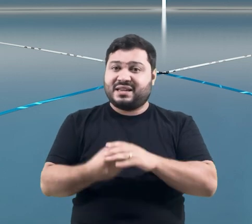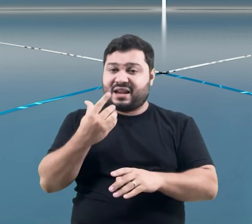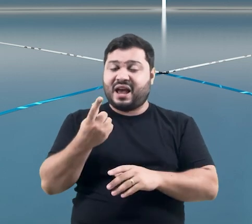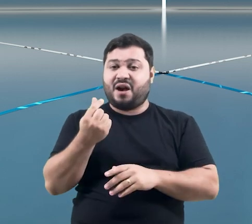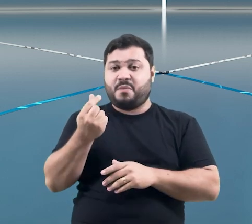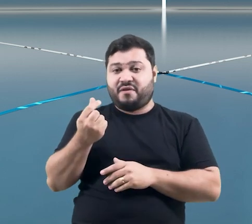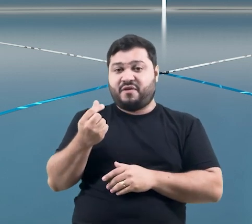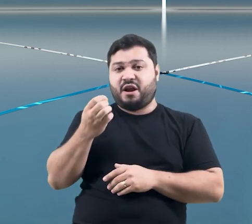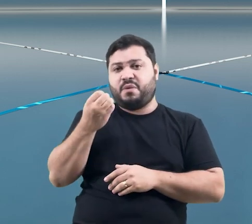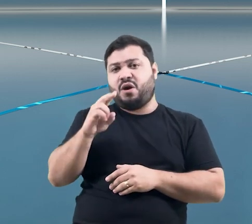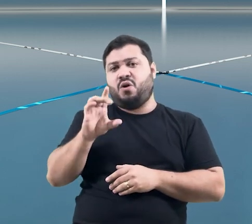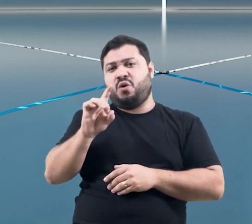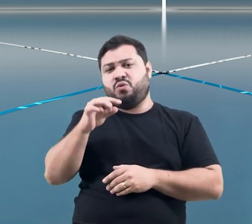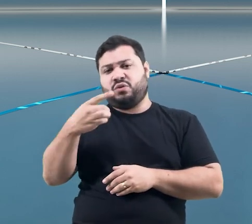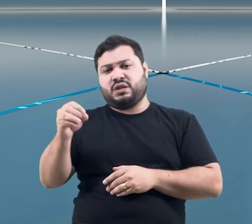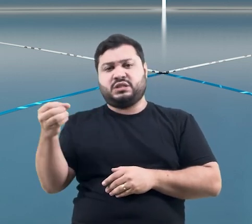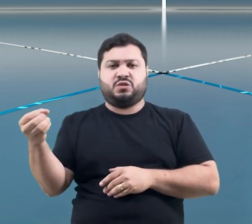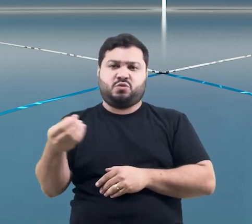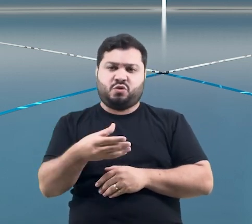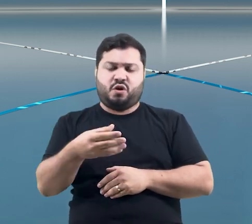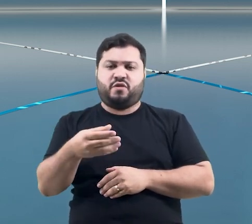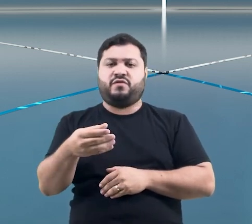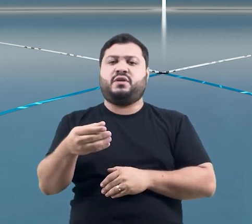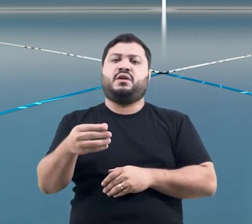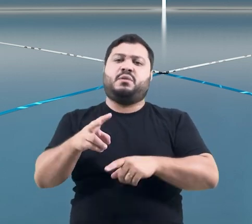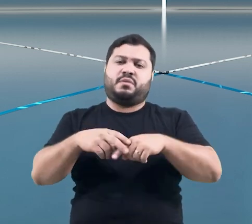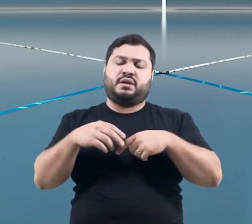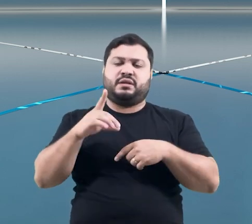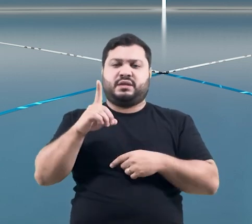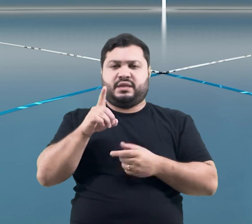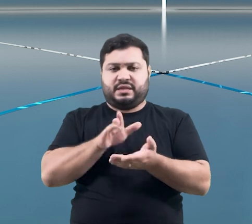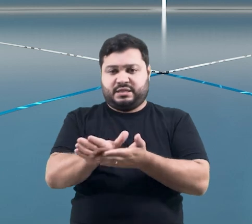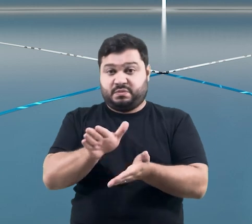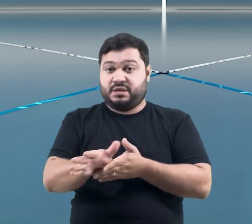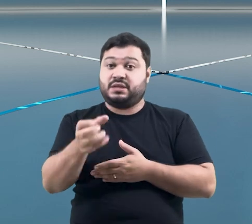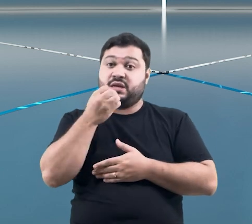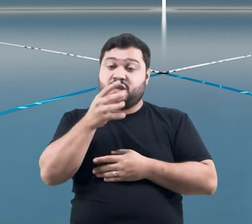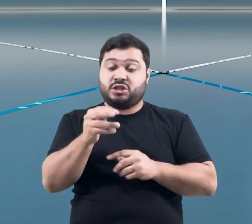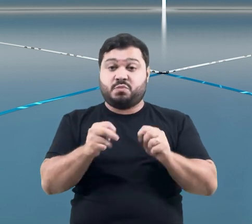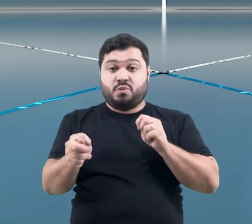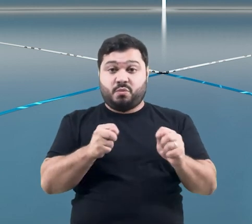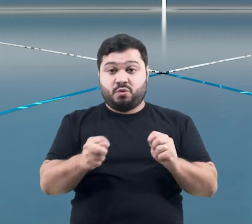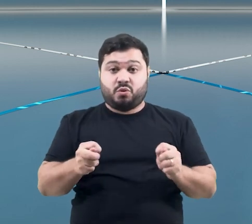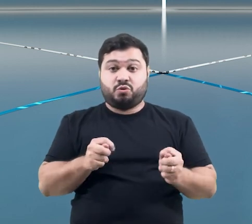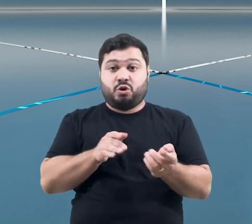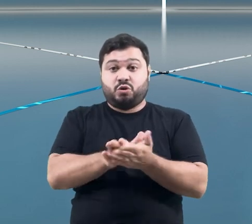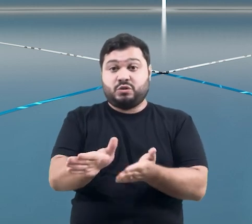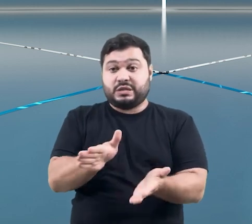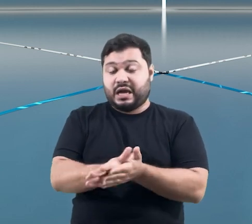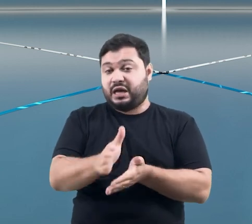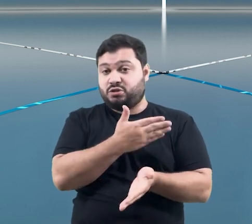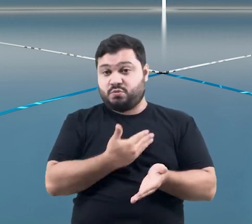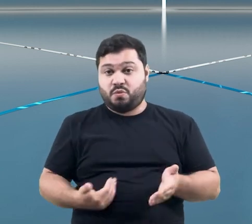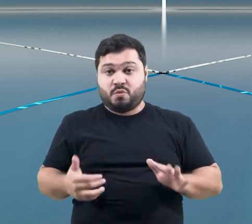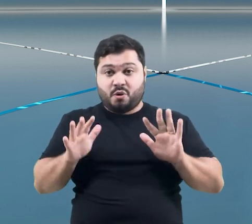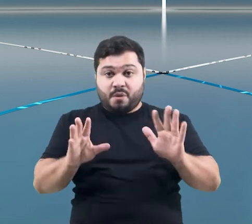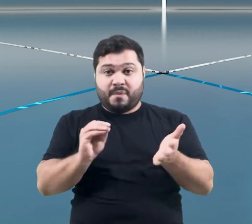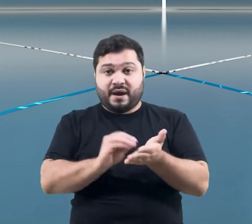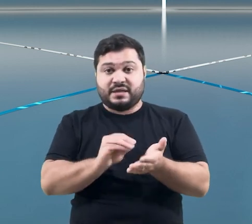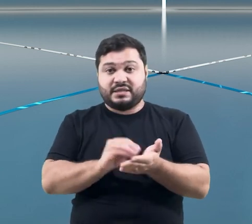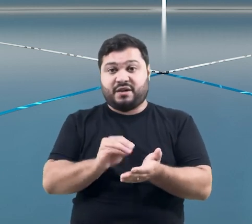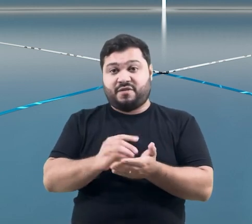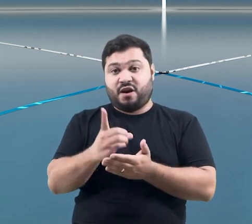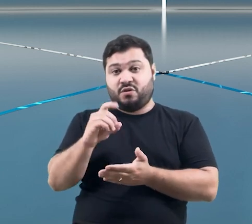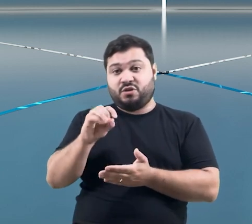se for criada uma verba ou dotação nova para suprir a despesa. Isso é bom para o controle dos gastos